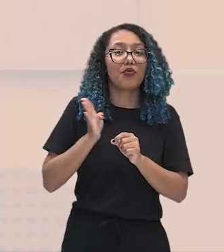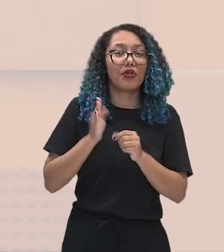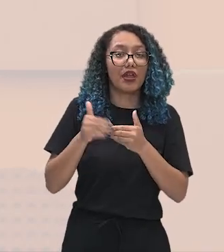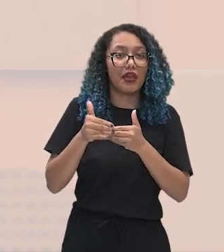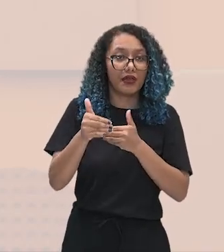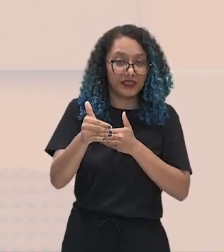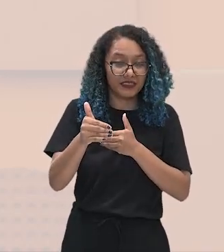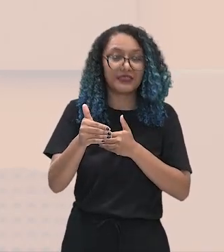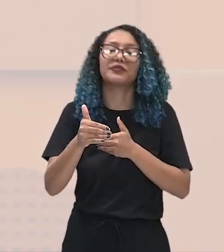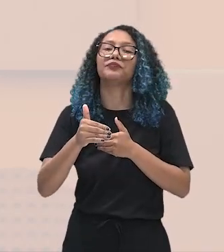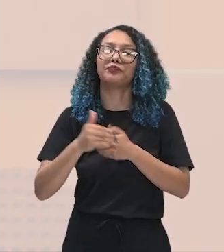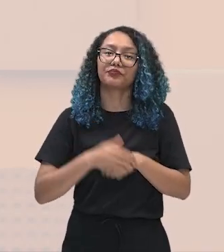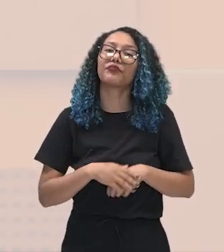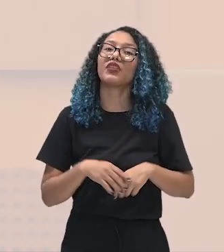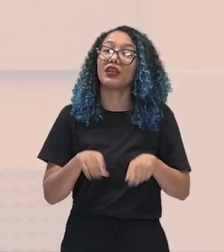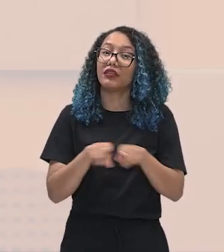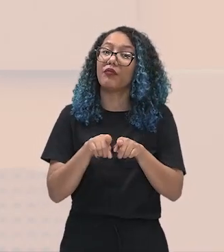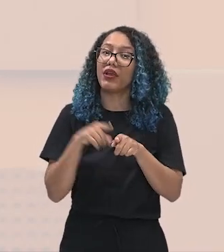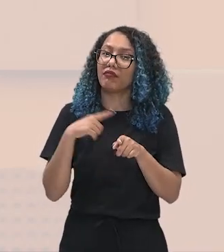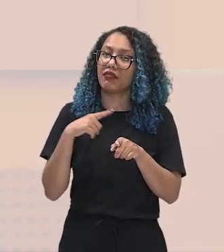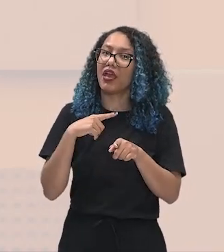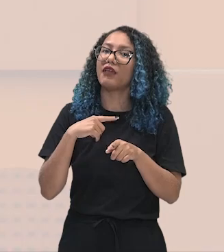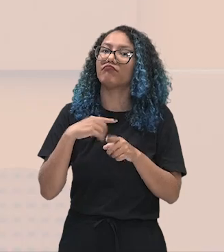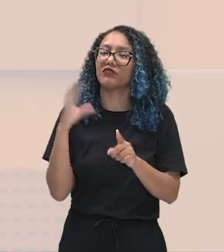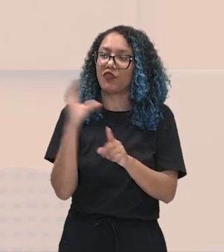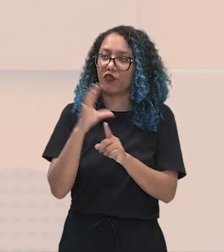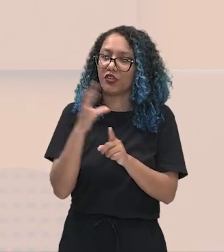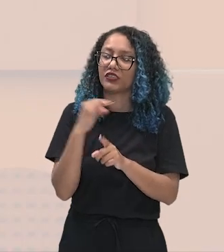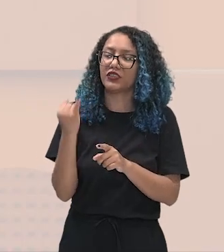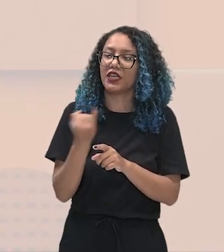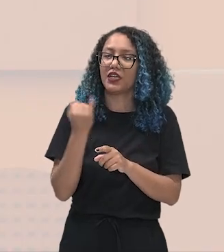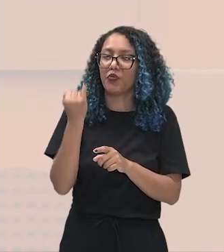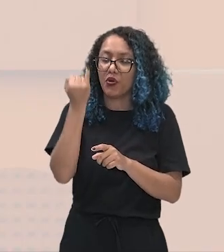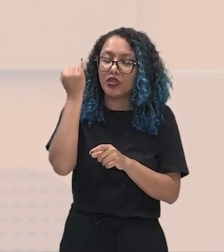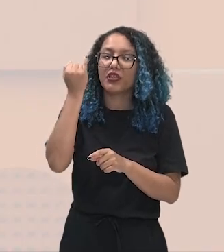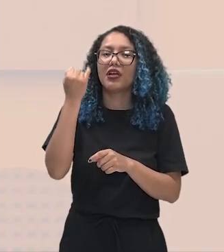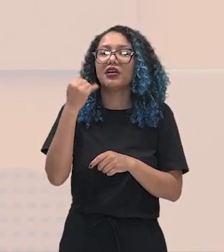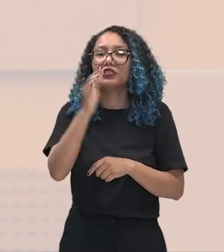ela também vai ter um peso muito grande nessas obras, nessas grandes